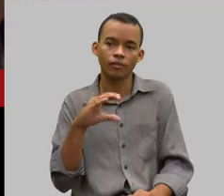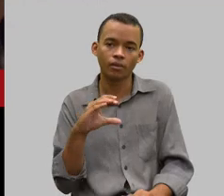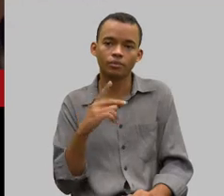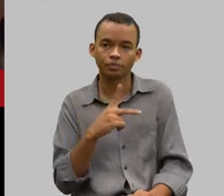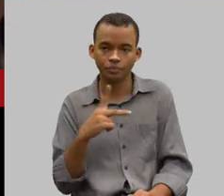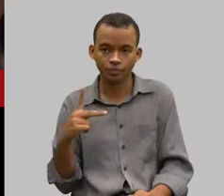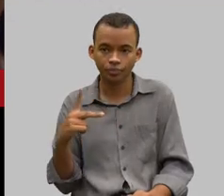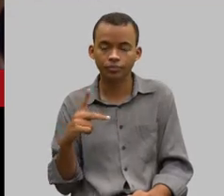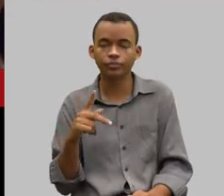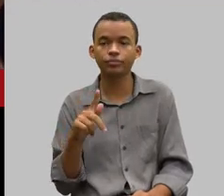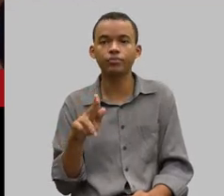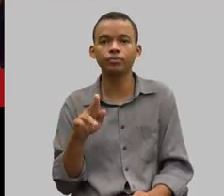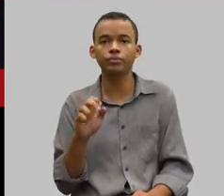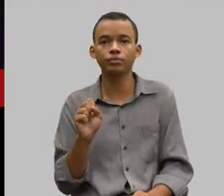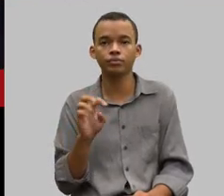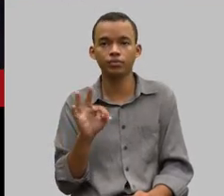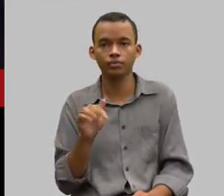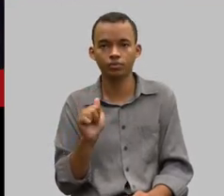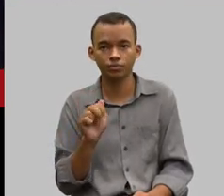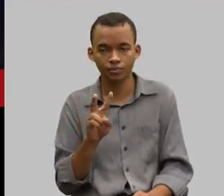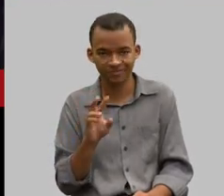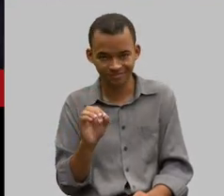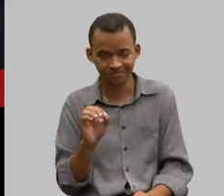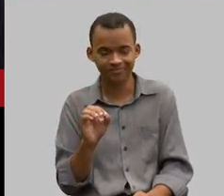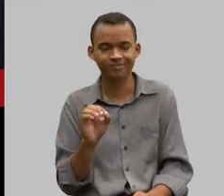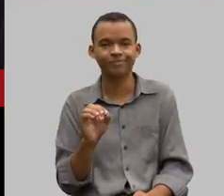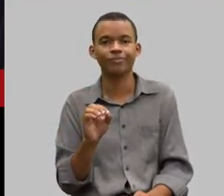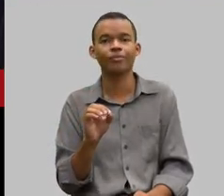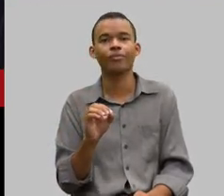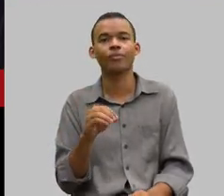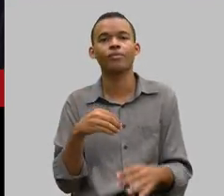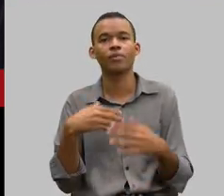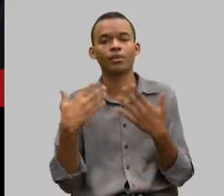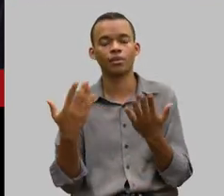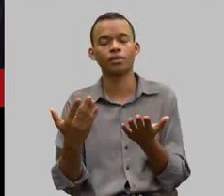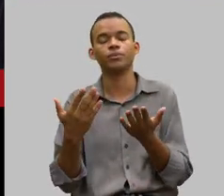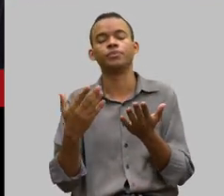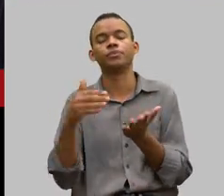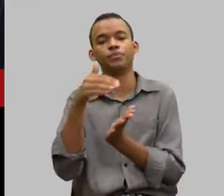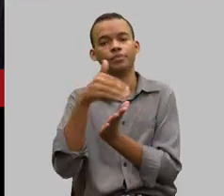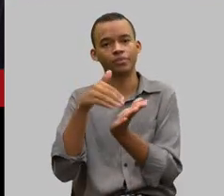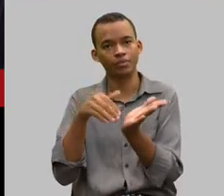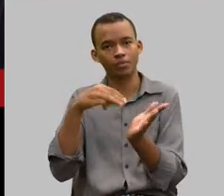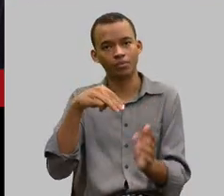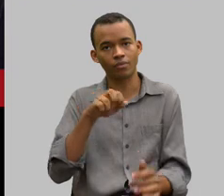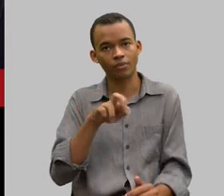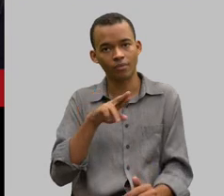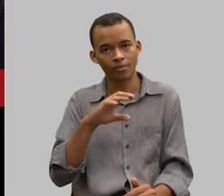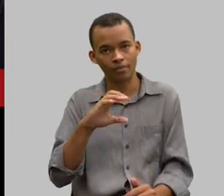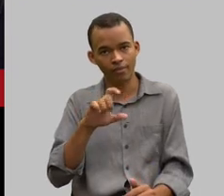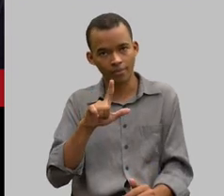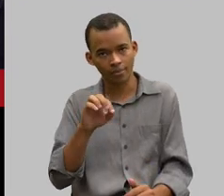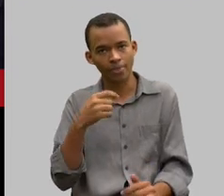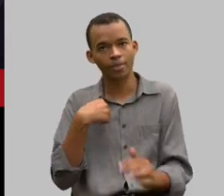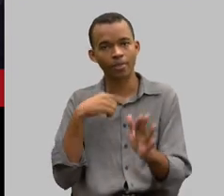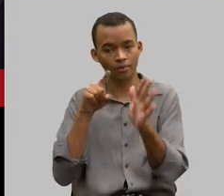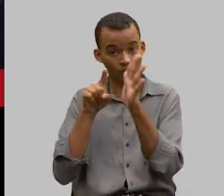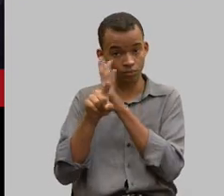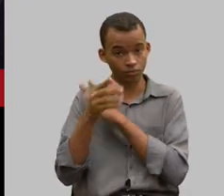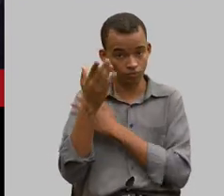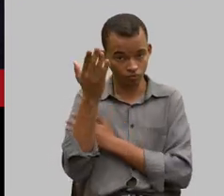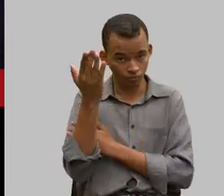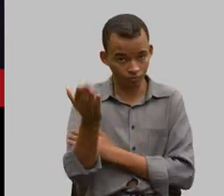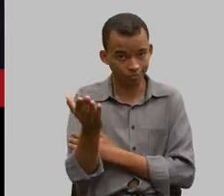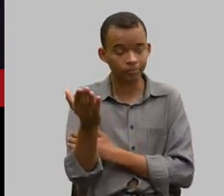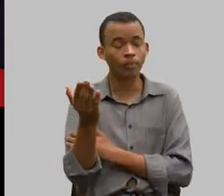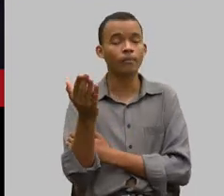Oliveira prezado secretário Marcelo aro meu questionamento vai para vossa excelência e